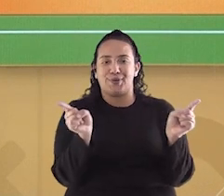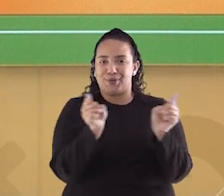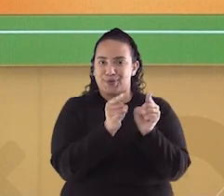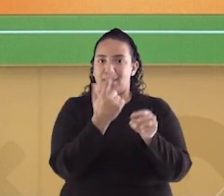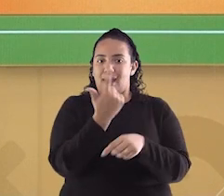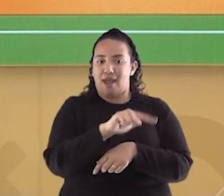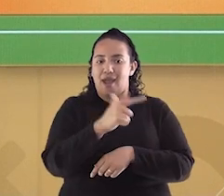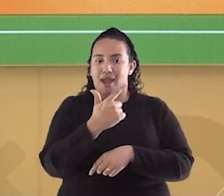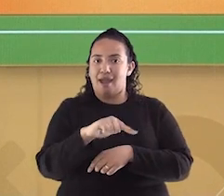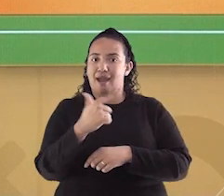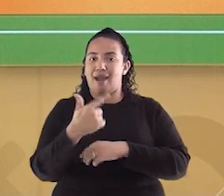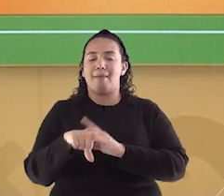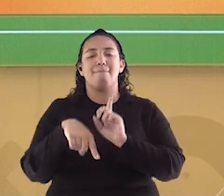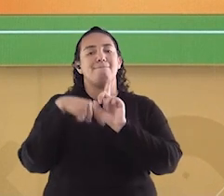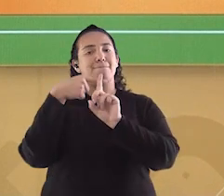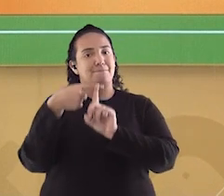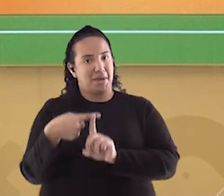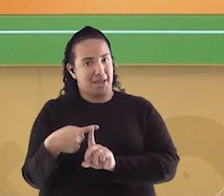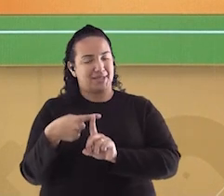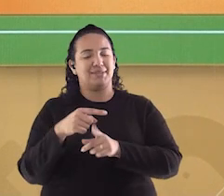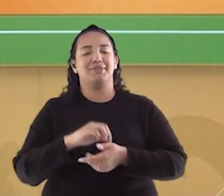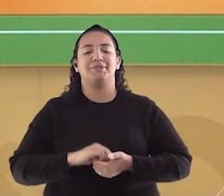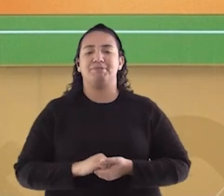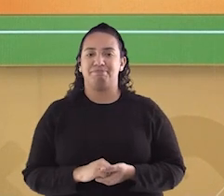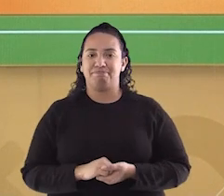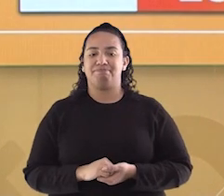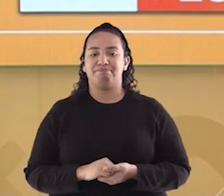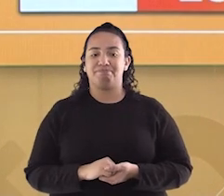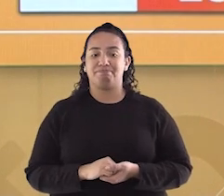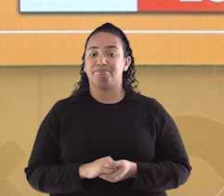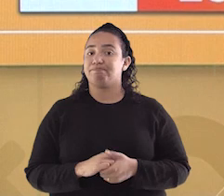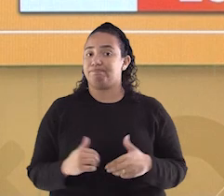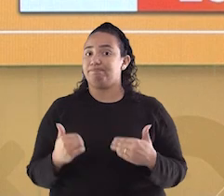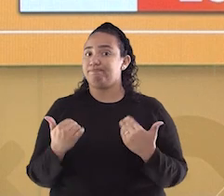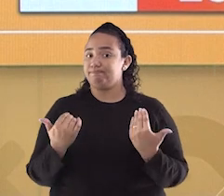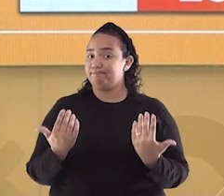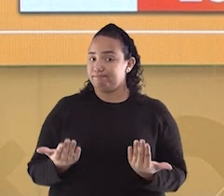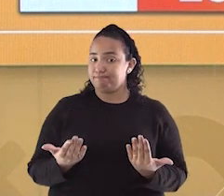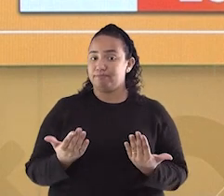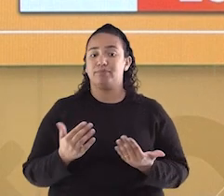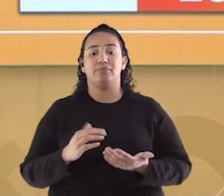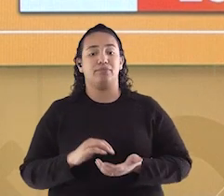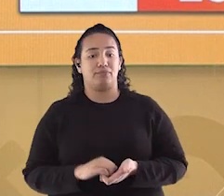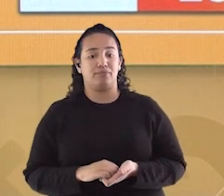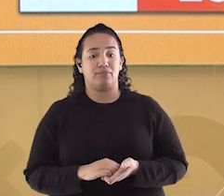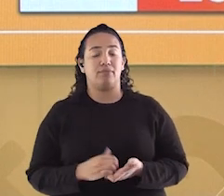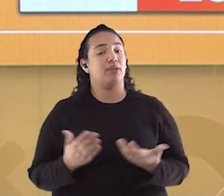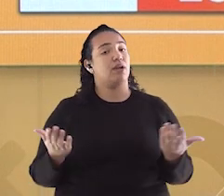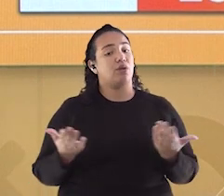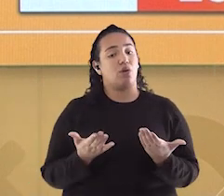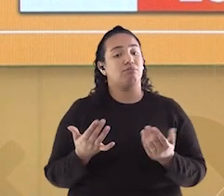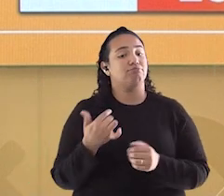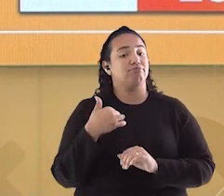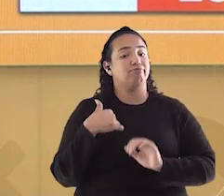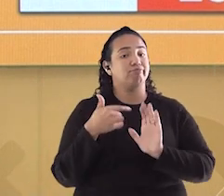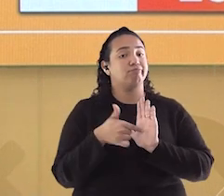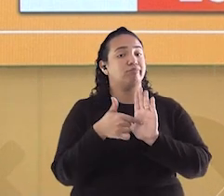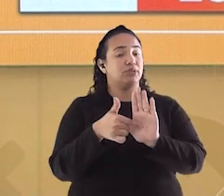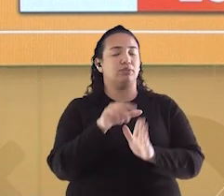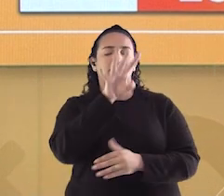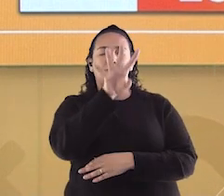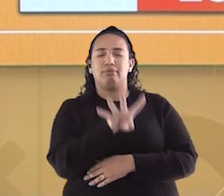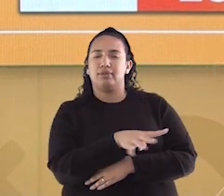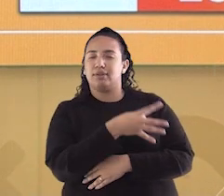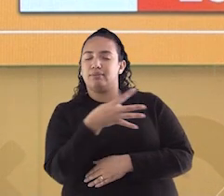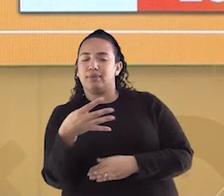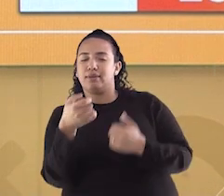e se repete muitas vezes ao longo do tempo. Bom, dito isso, a gente aqui traz uma